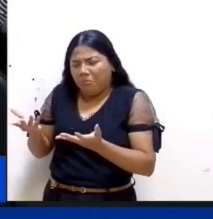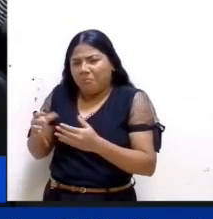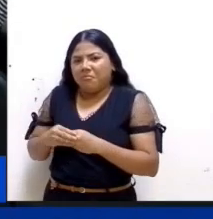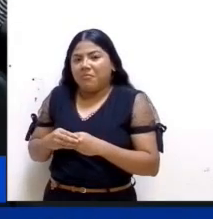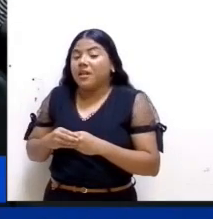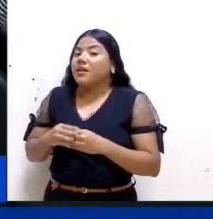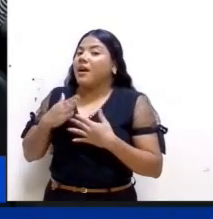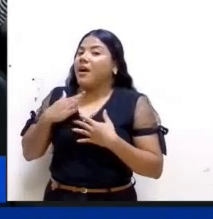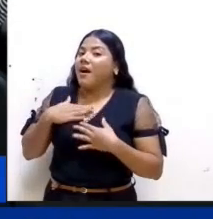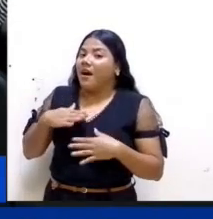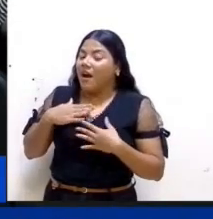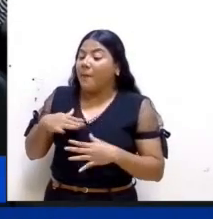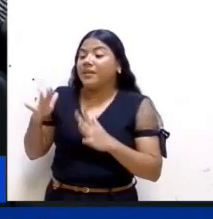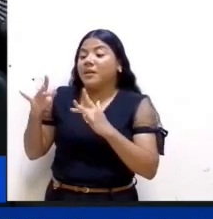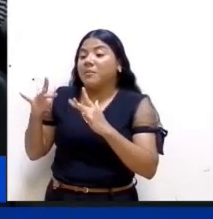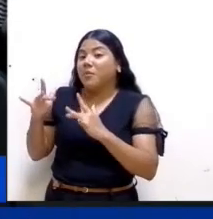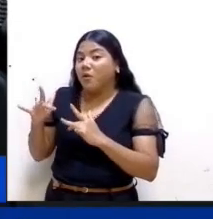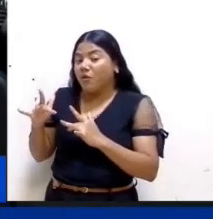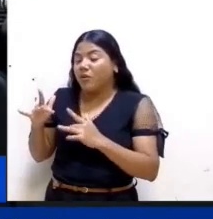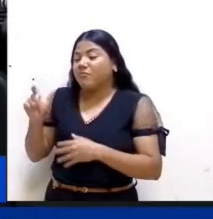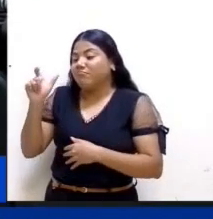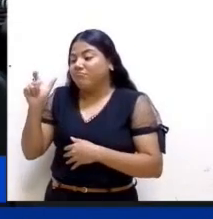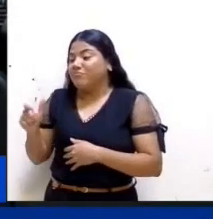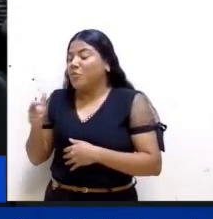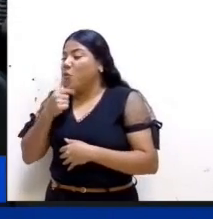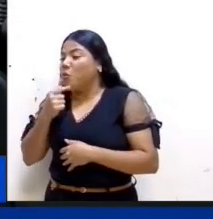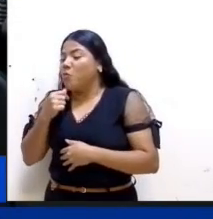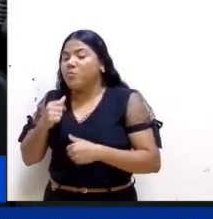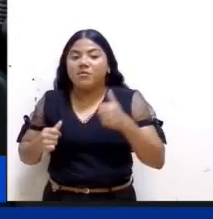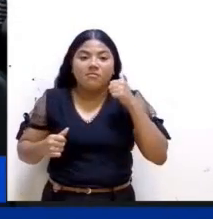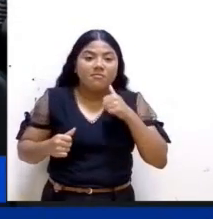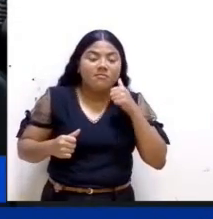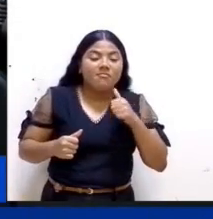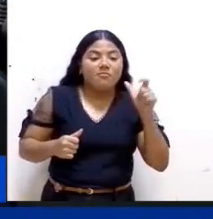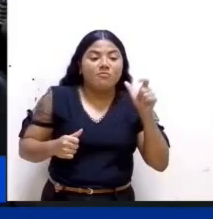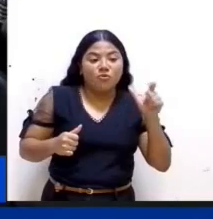Com a mulher. Com a mulher.